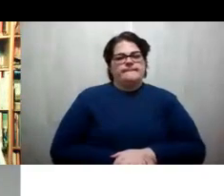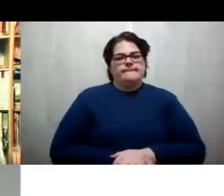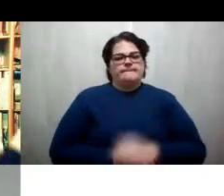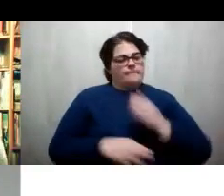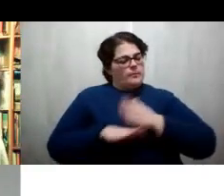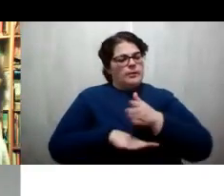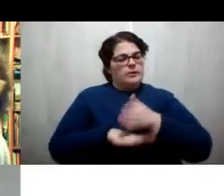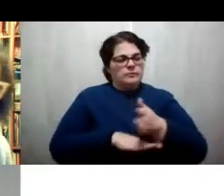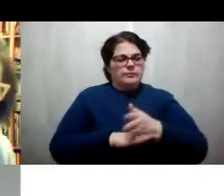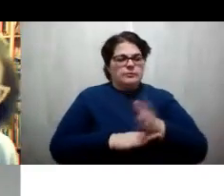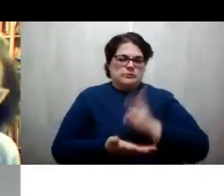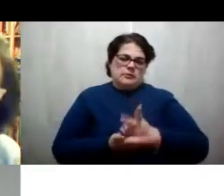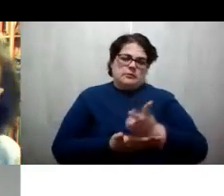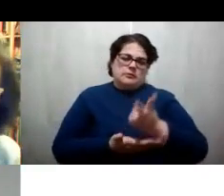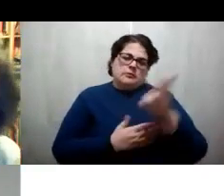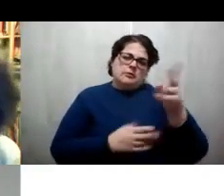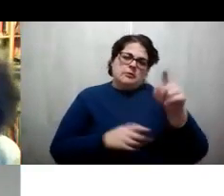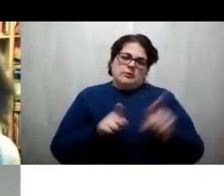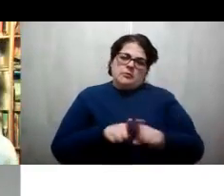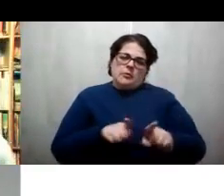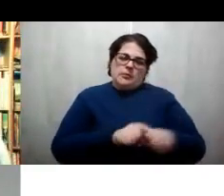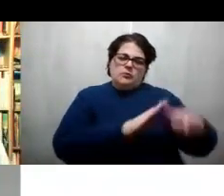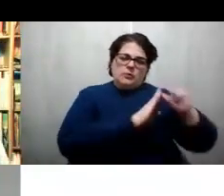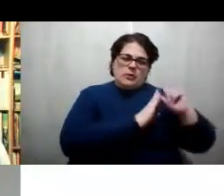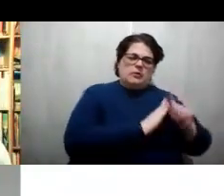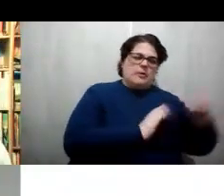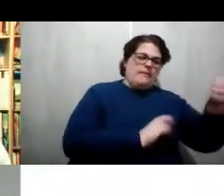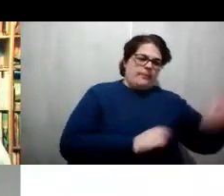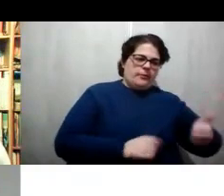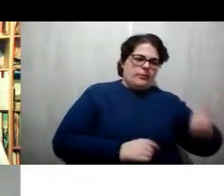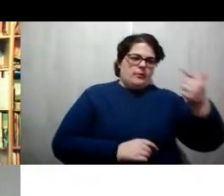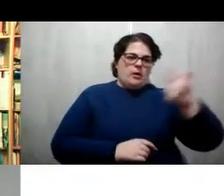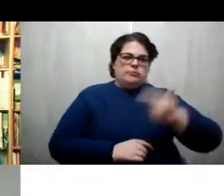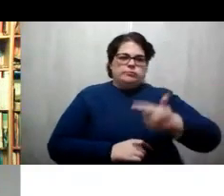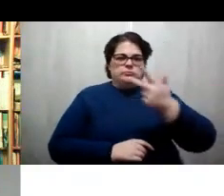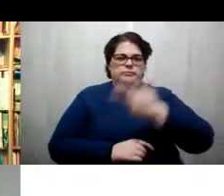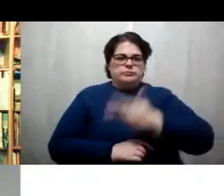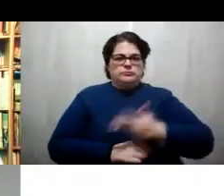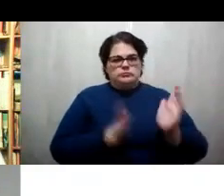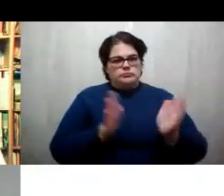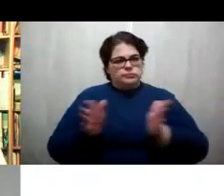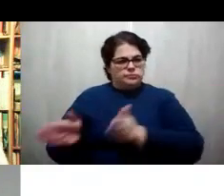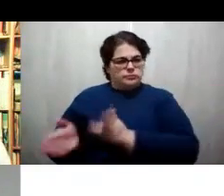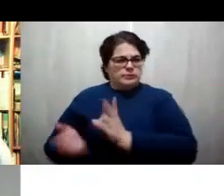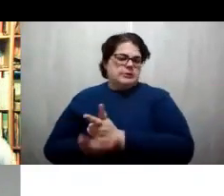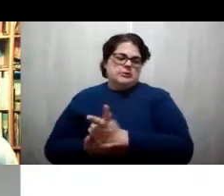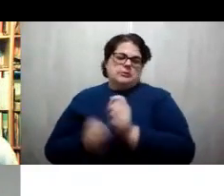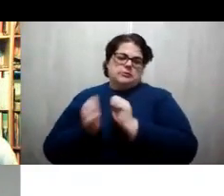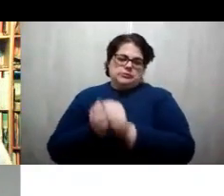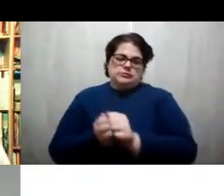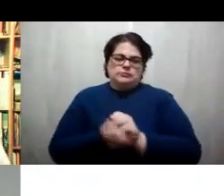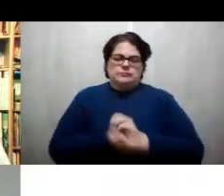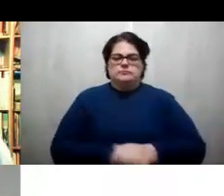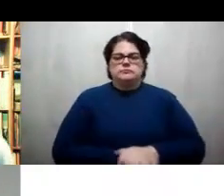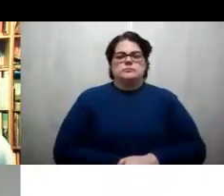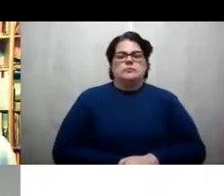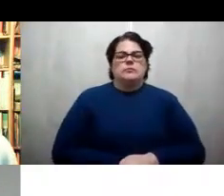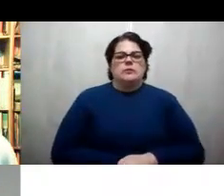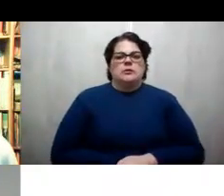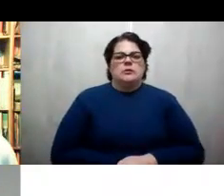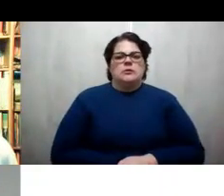participação no período preparatório, no durante e no pós. Aqui, então, eu vou ler